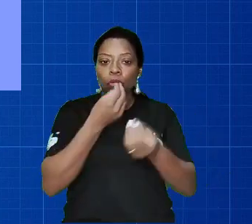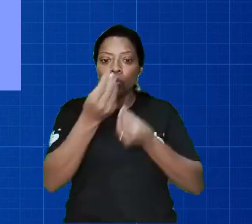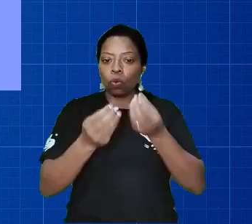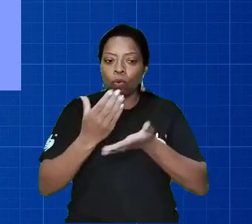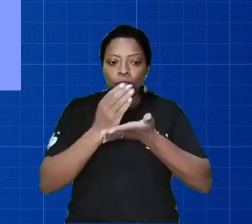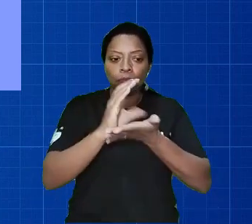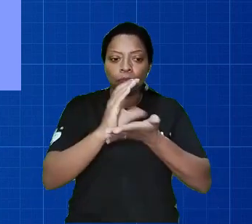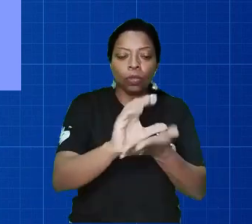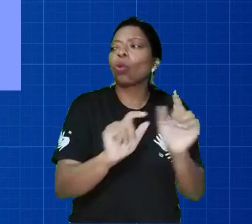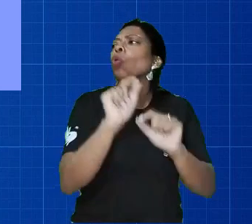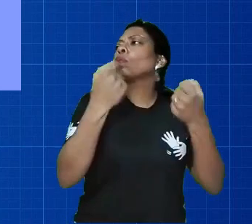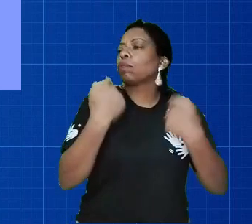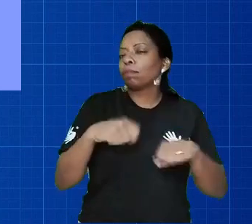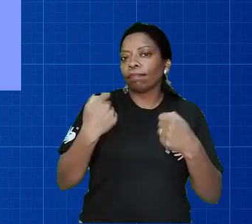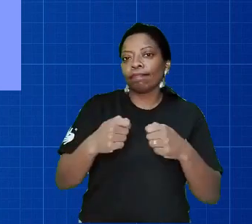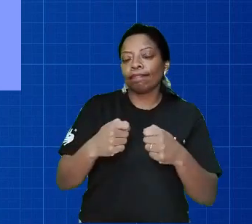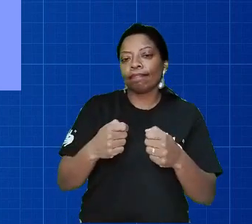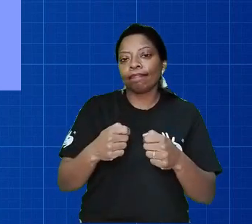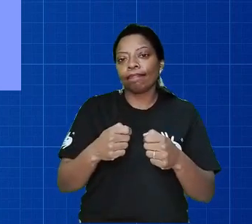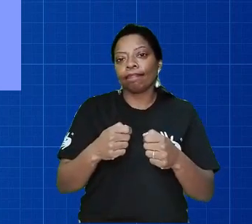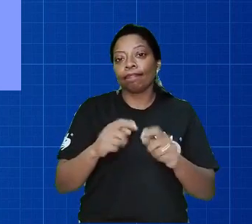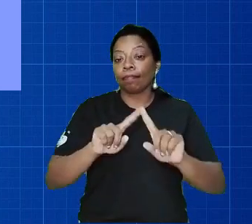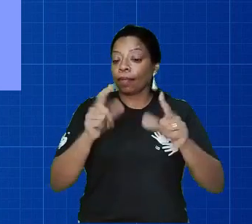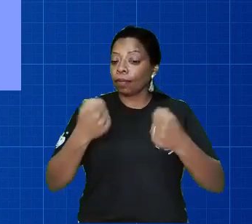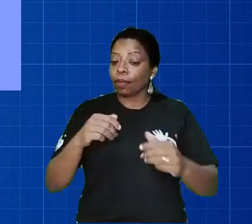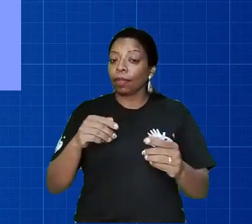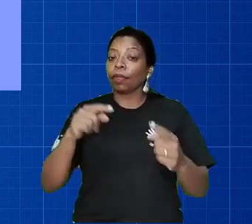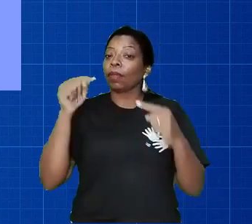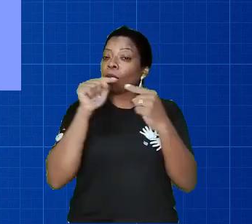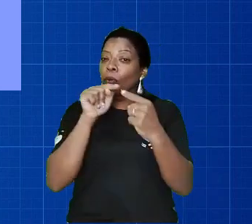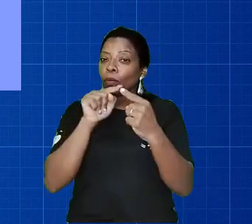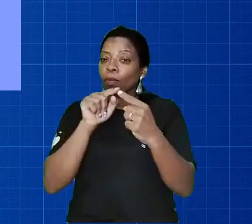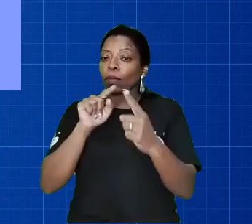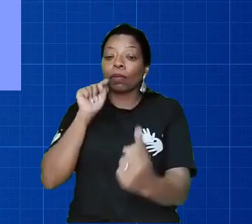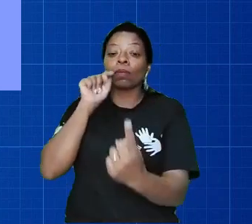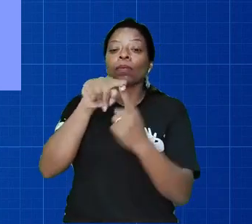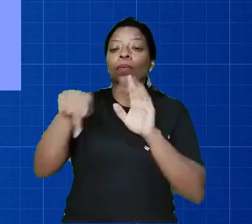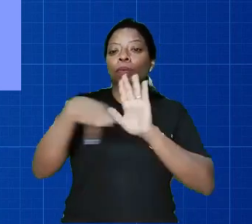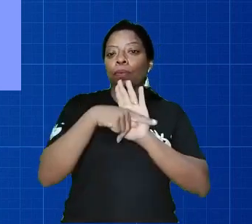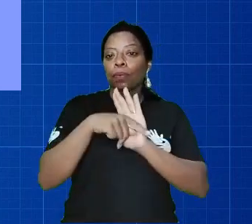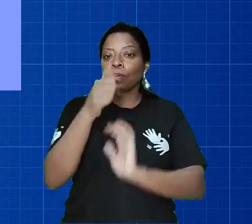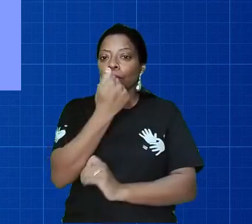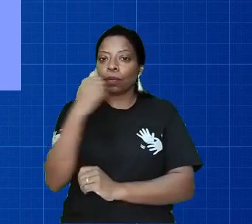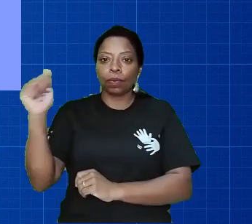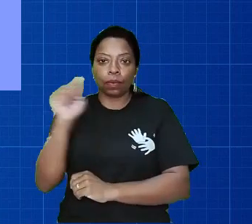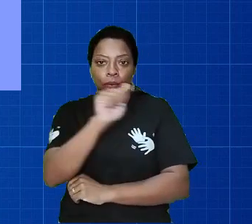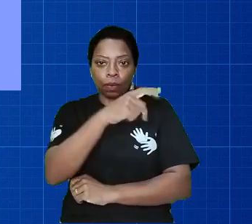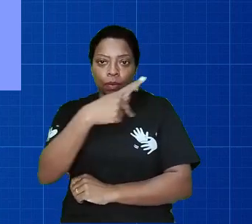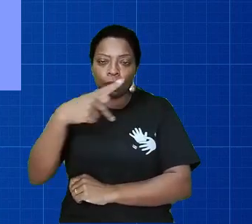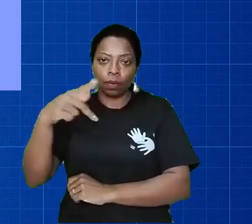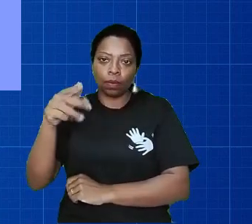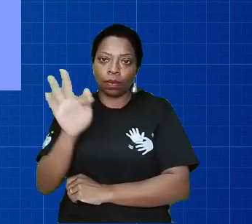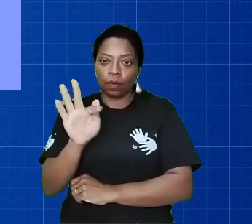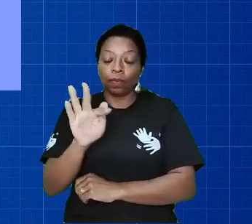acordo com as finalidades da APPF. O assessor técnico também pode desempenhar as funções